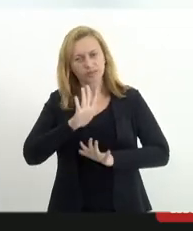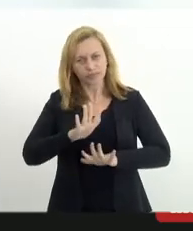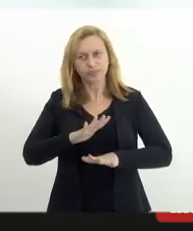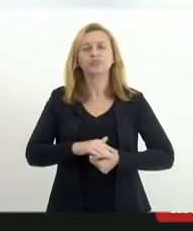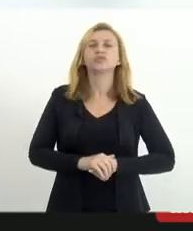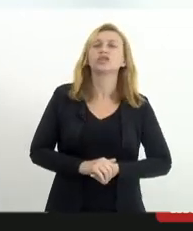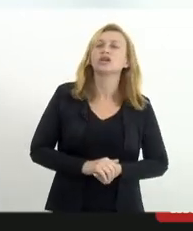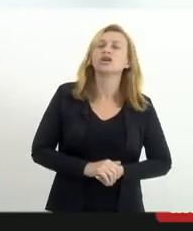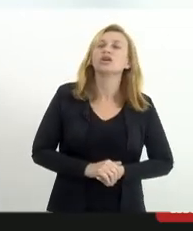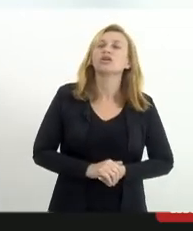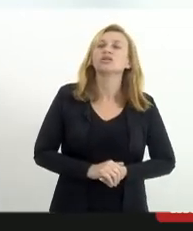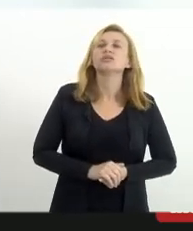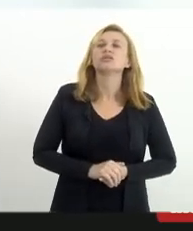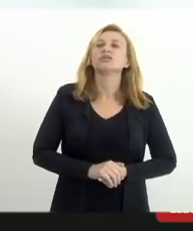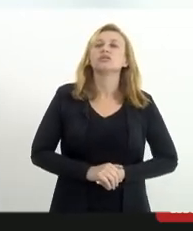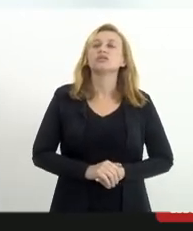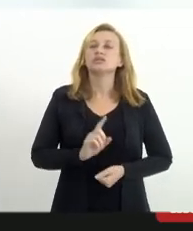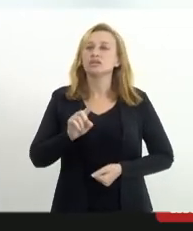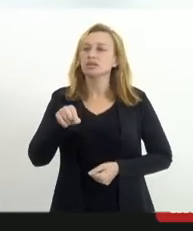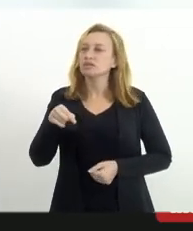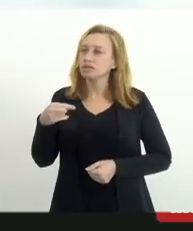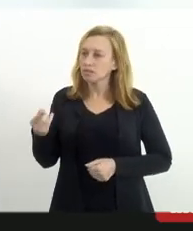se desdobrasse depois disso,